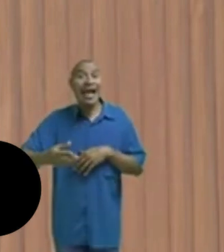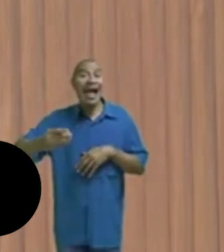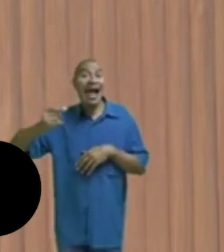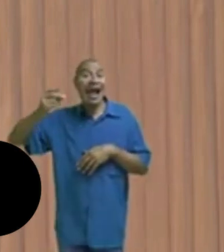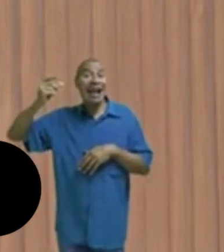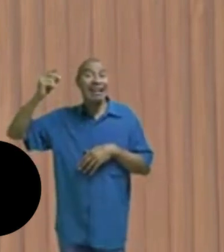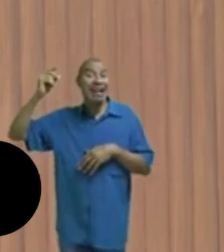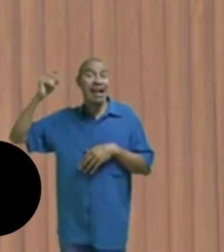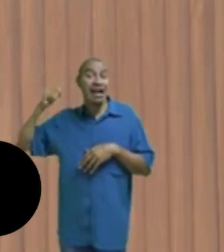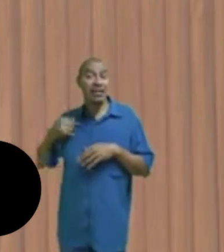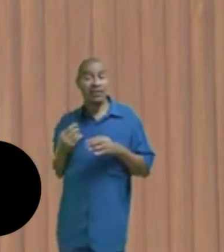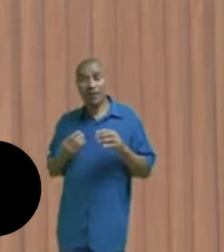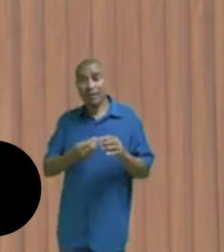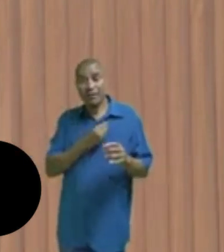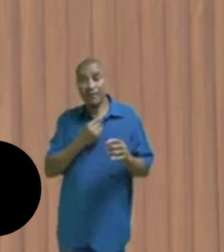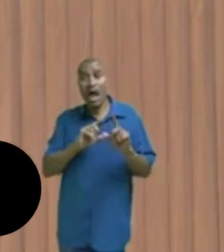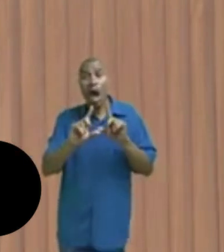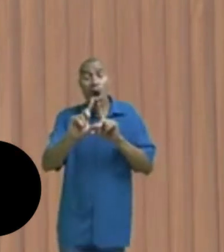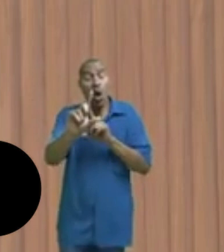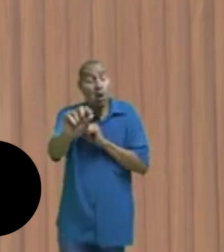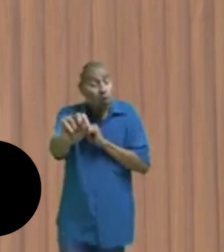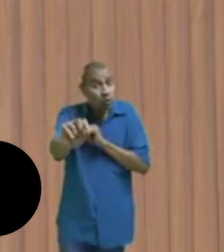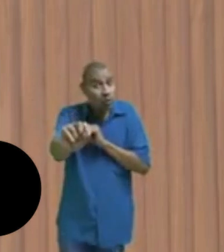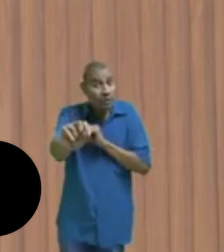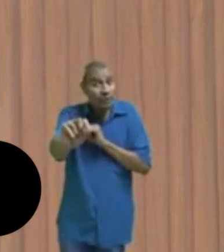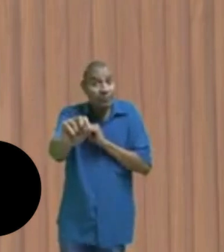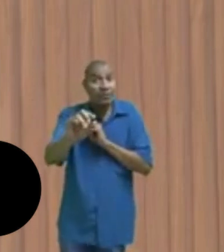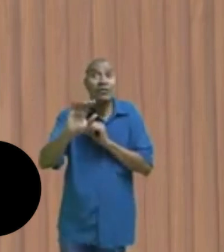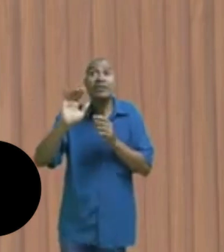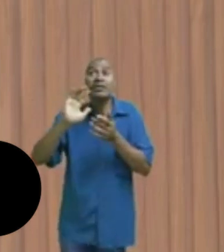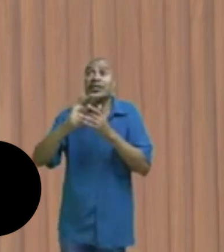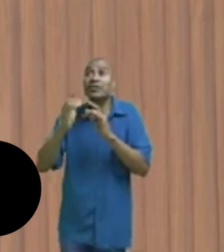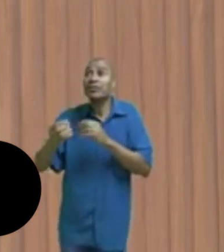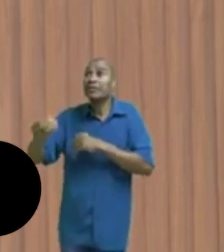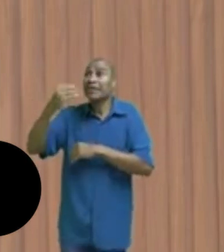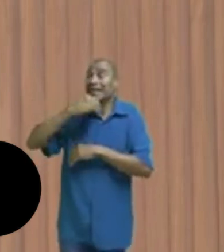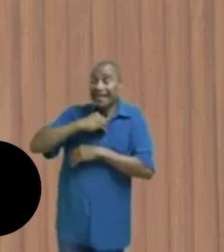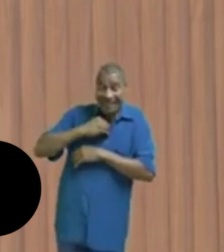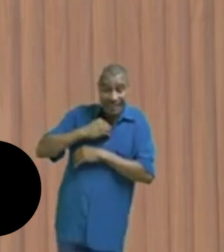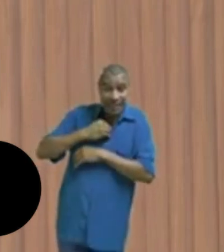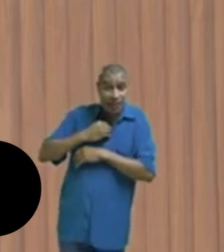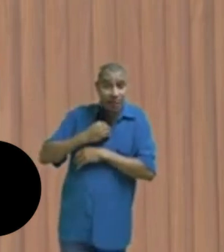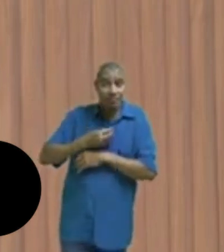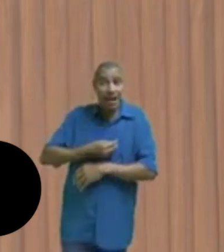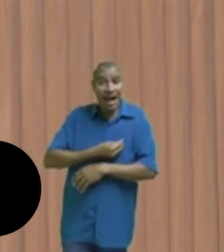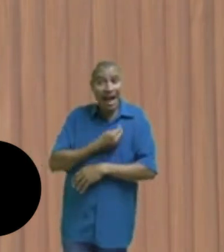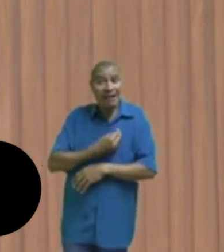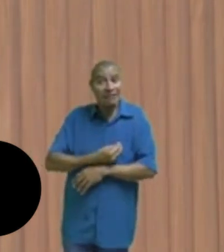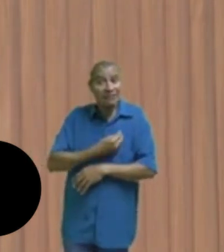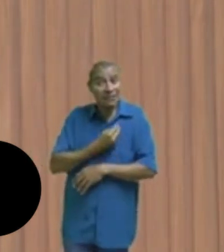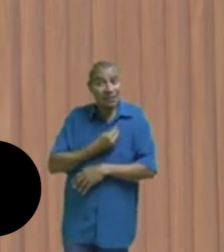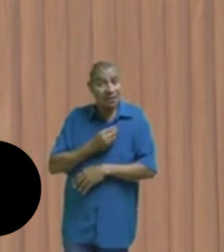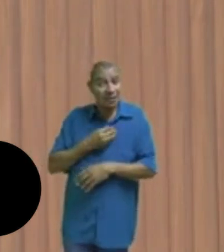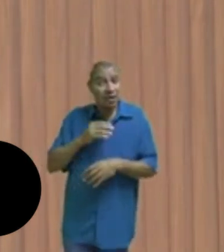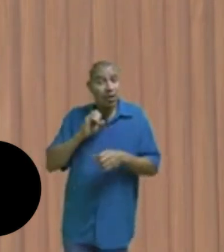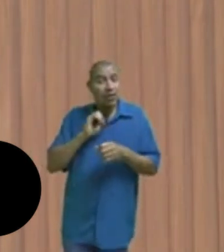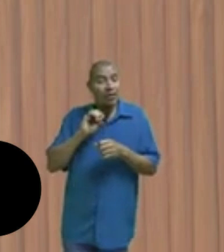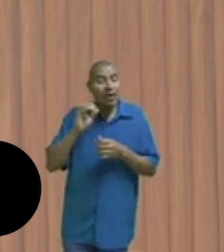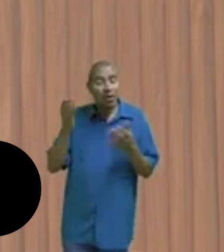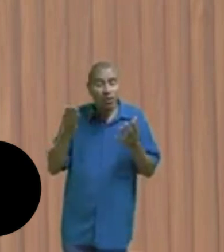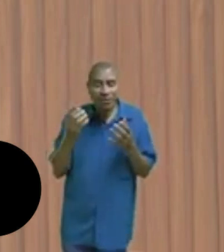de repente começasse a fluir, jorrar água, e não tem a ver conosco, é Deus através de